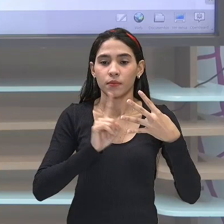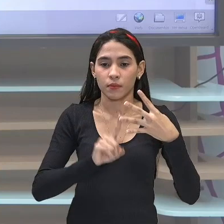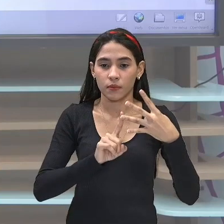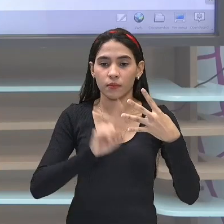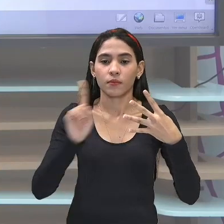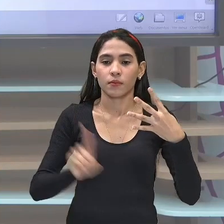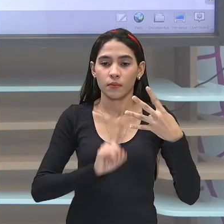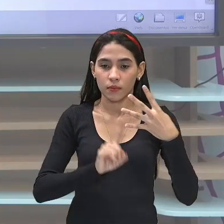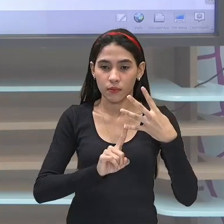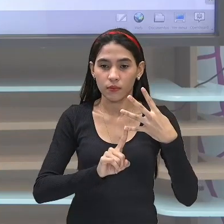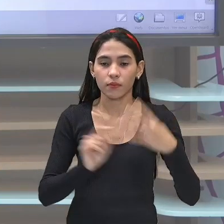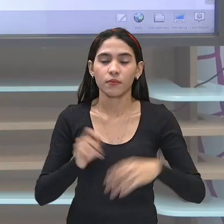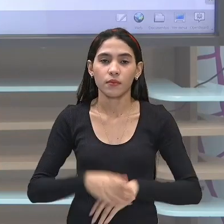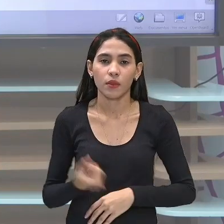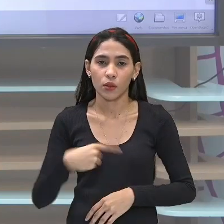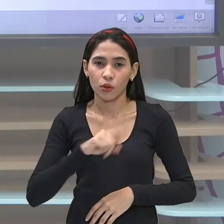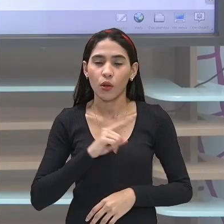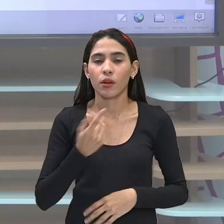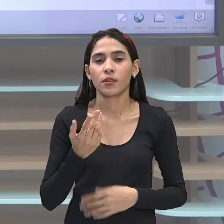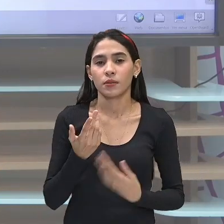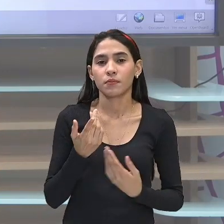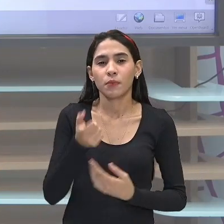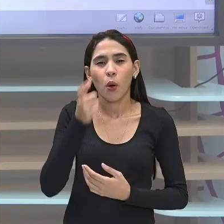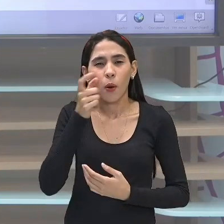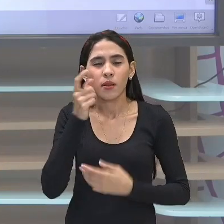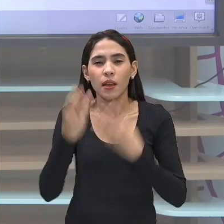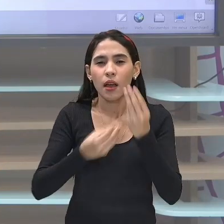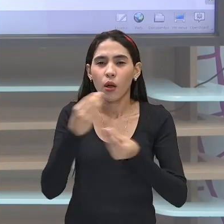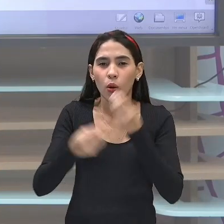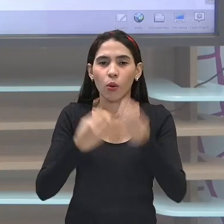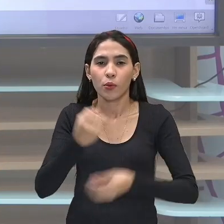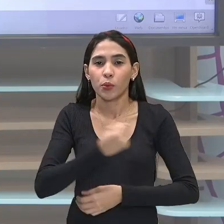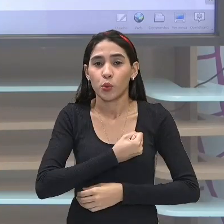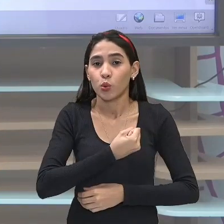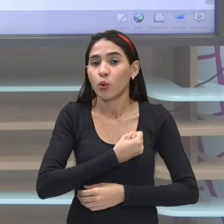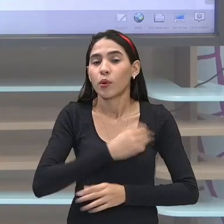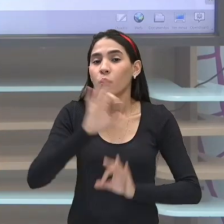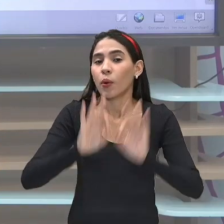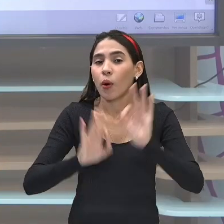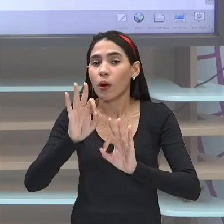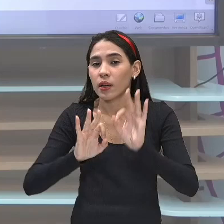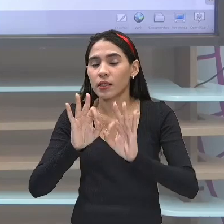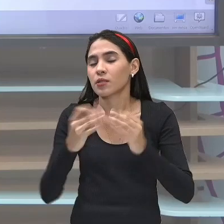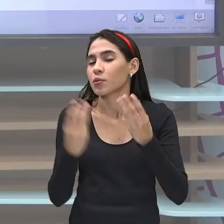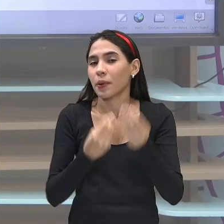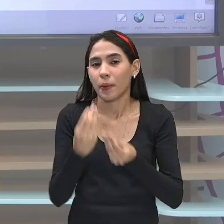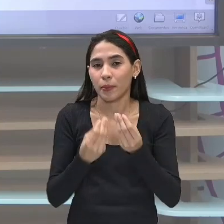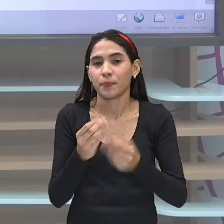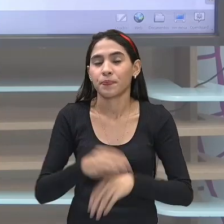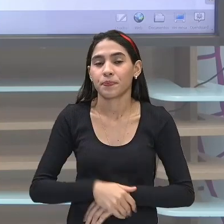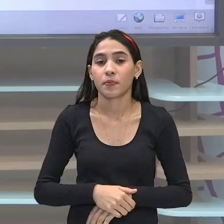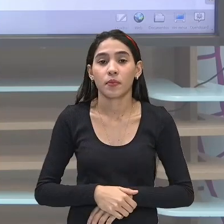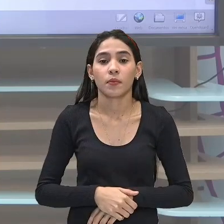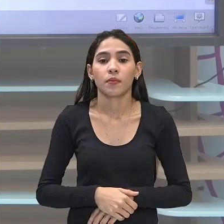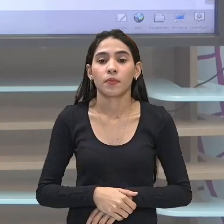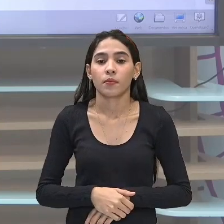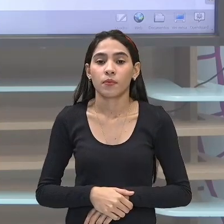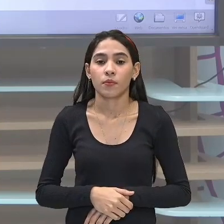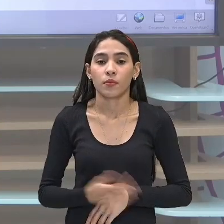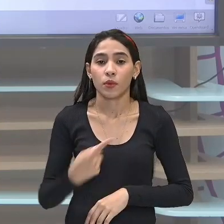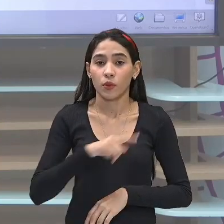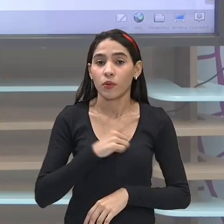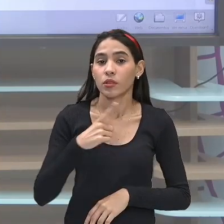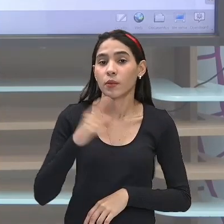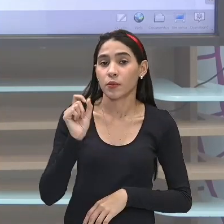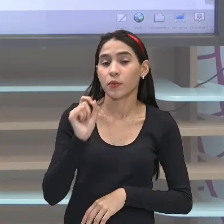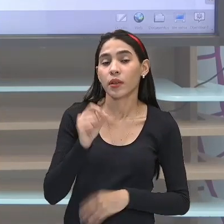oscilantes, tá? Para a gente observar como esses números se comportam, tá? Porque além de nós